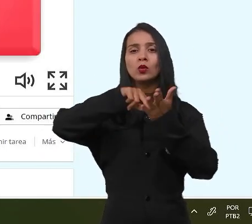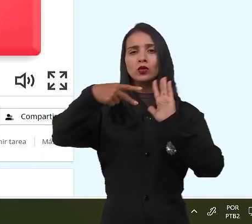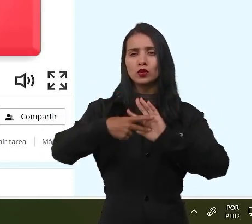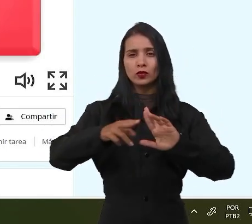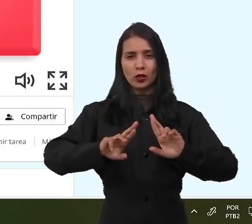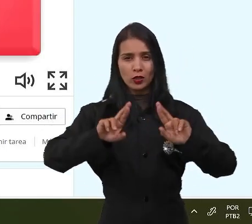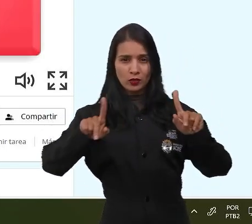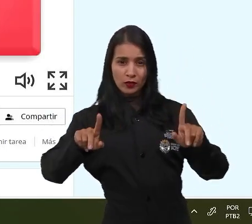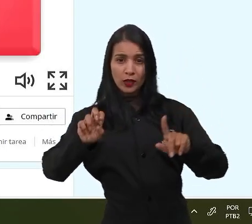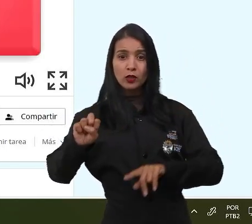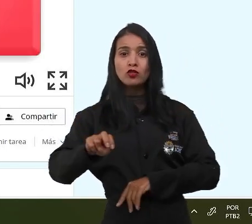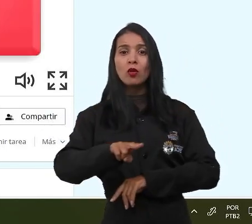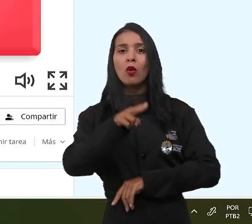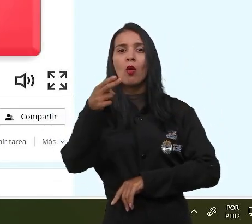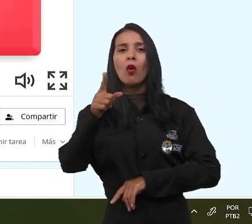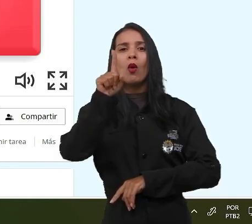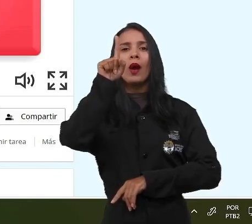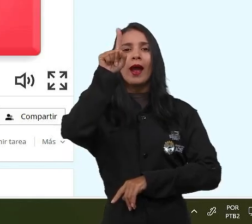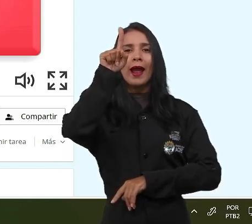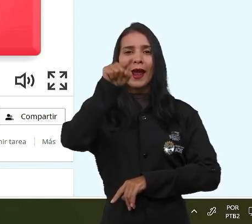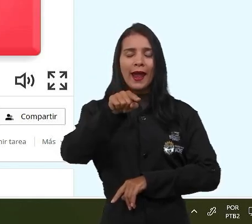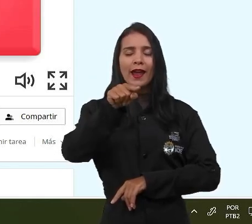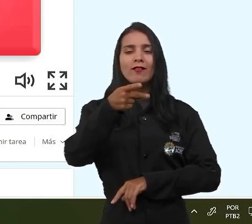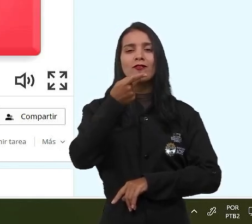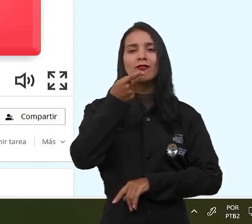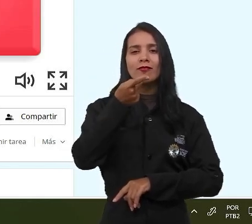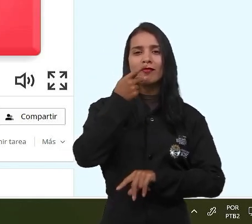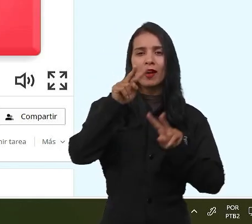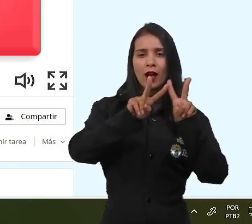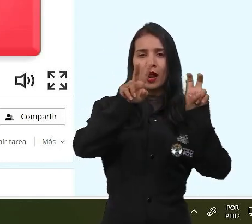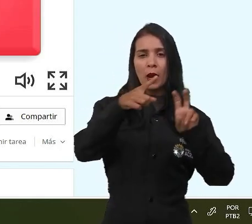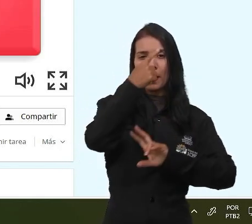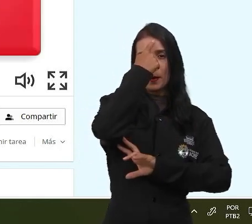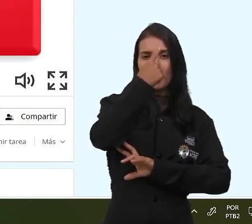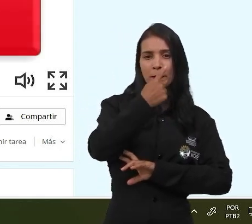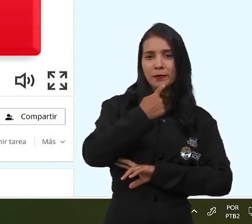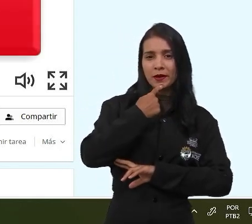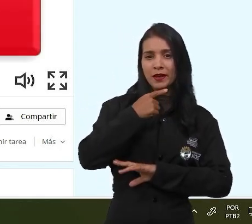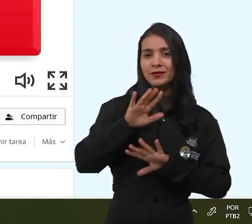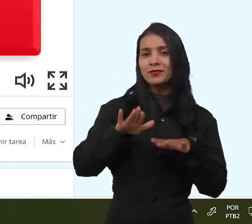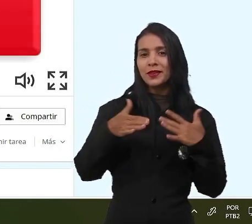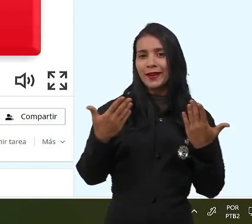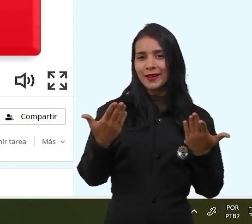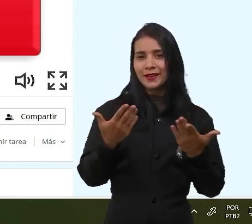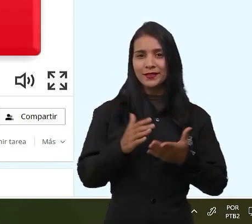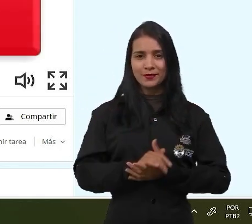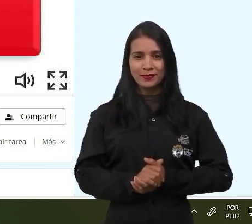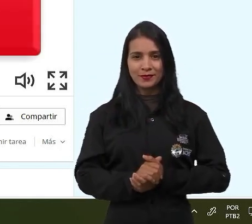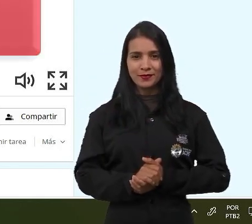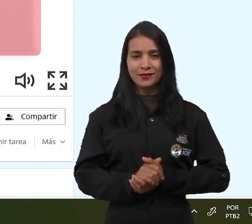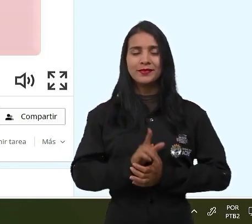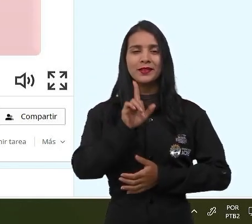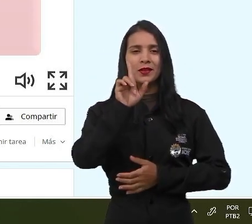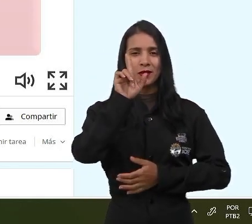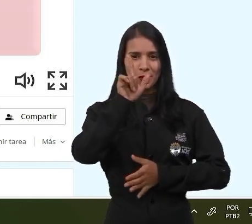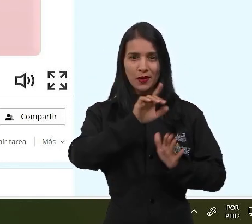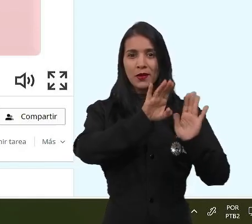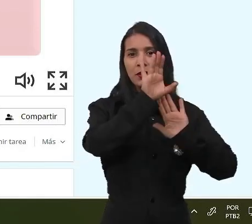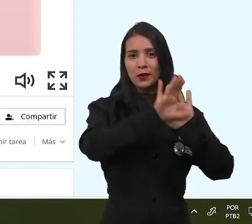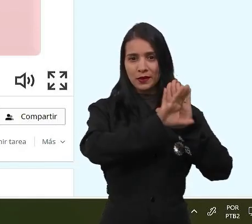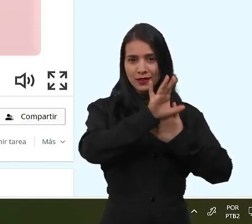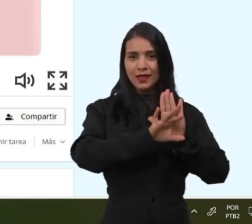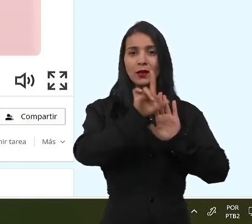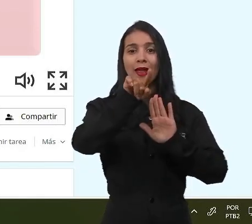ou é aquela linguagem que abre de las figuras? Então, aqui é a expressão